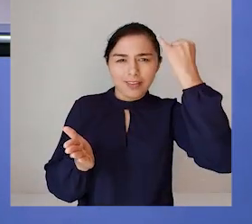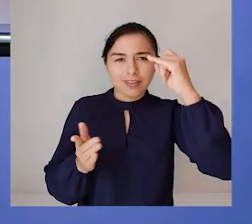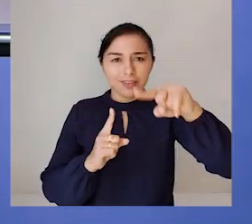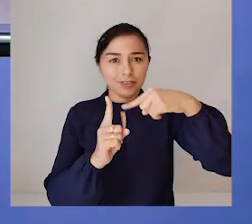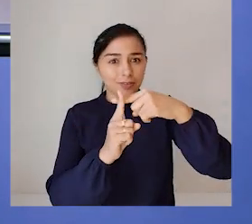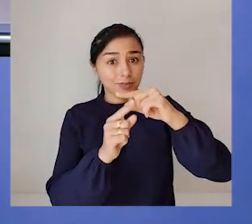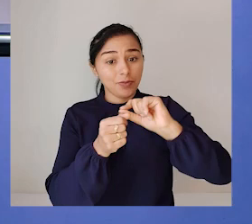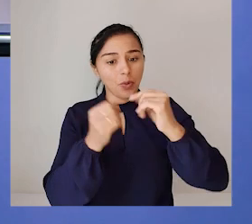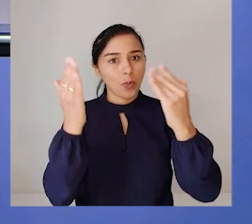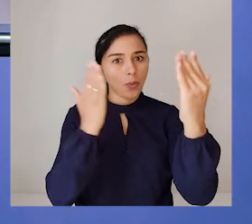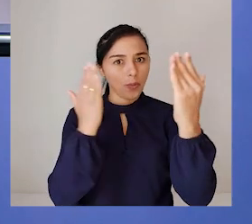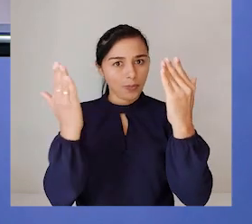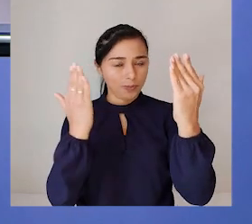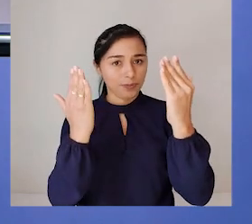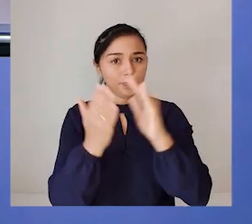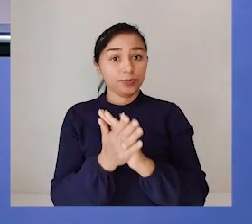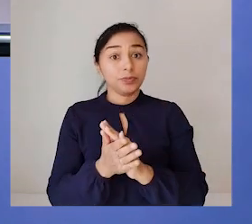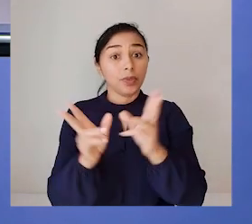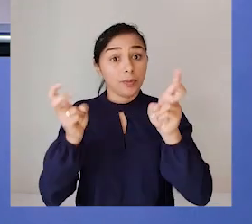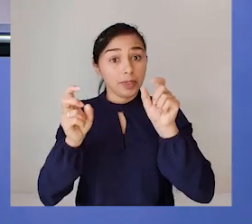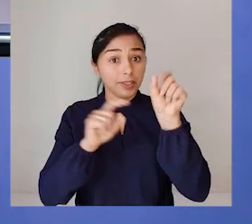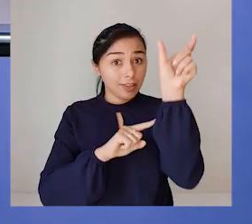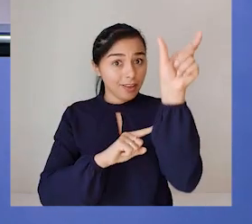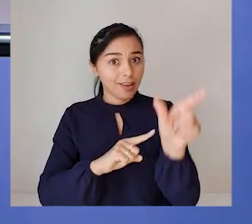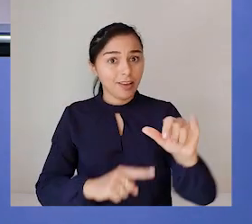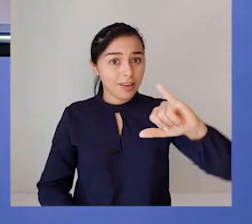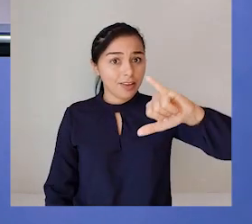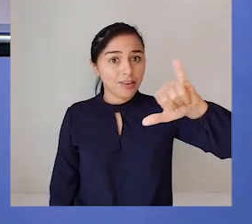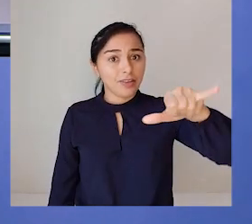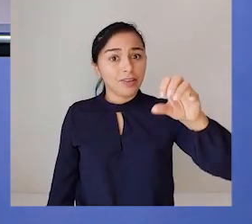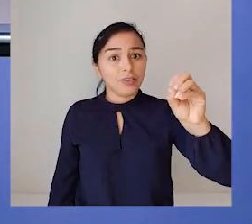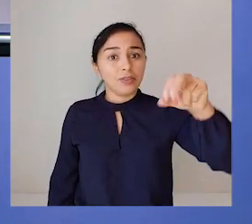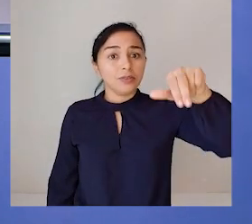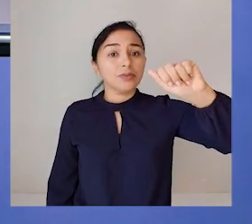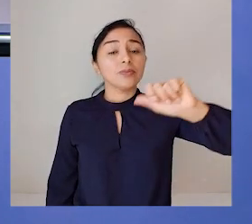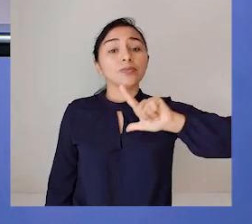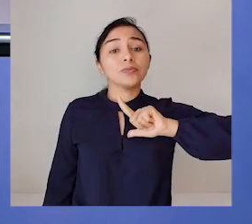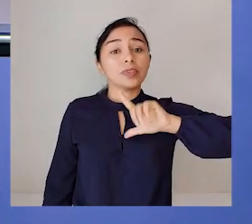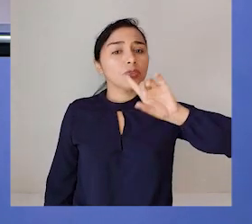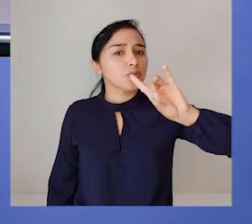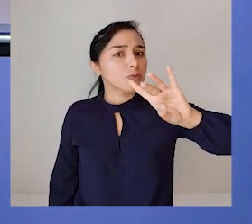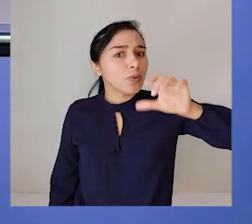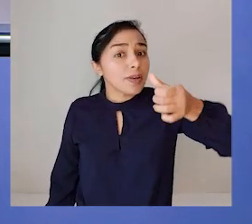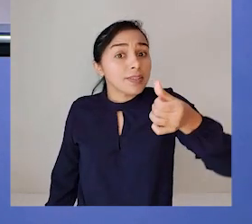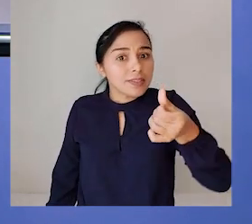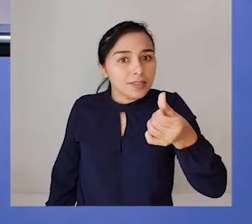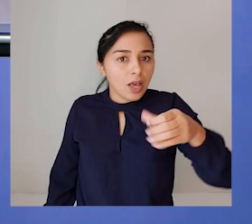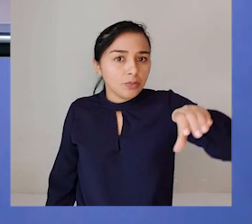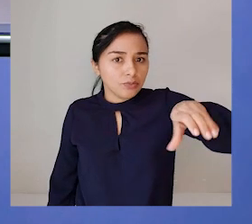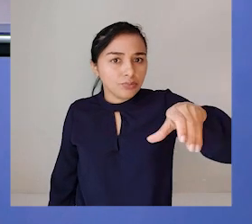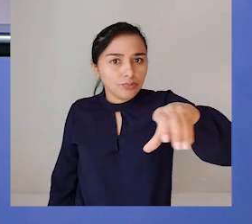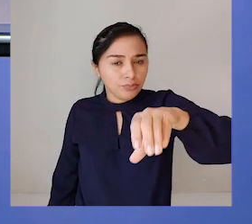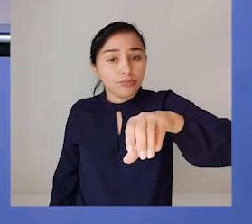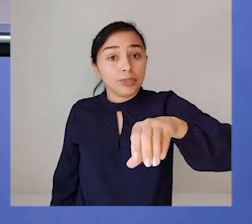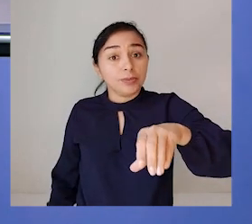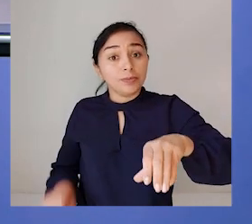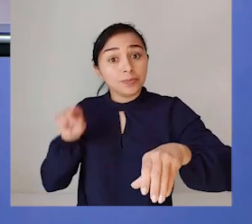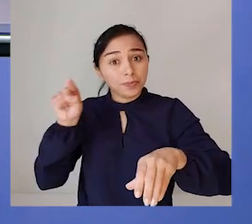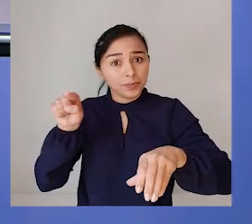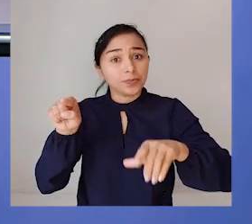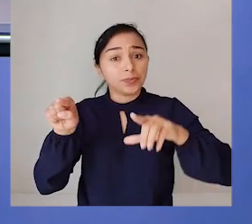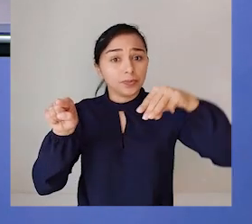cara, a Joana só tem 6 carrinhos. A Mariana tem 3 a mais, ou seja, a